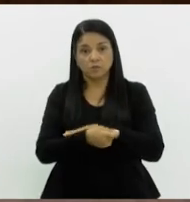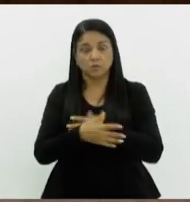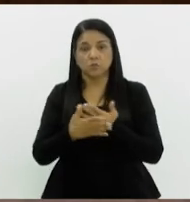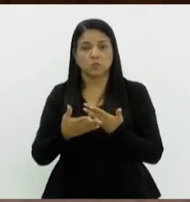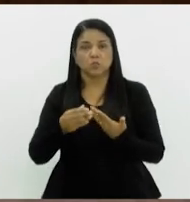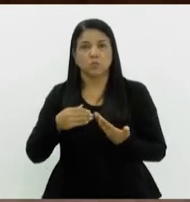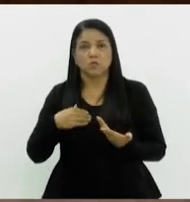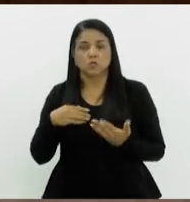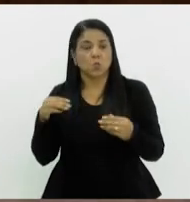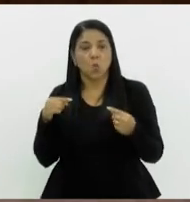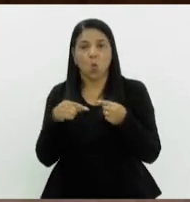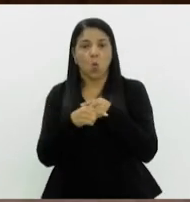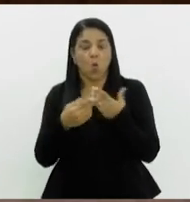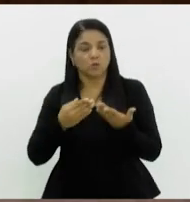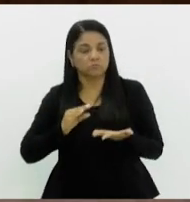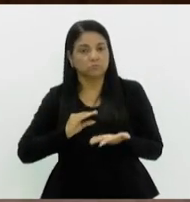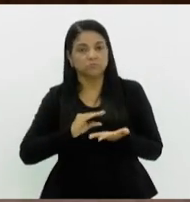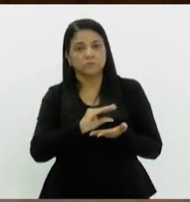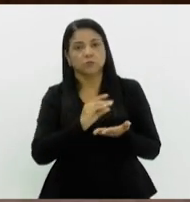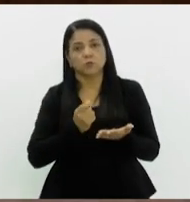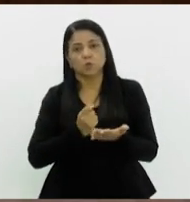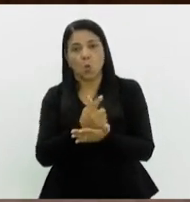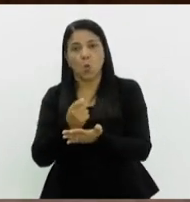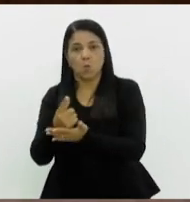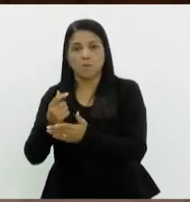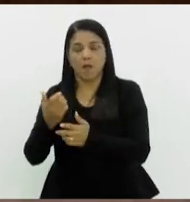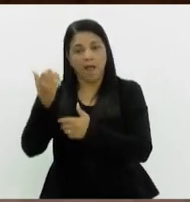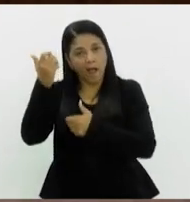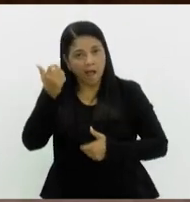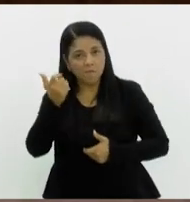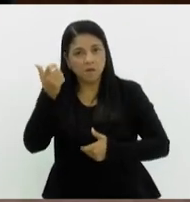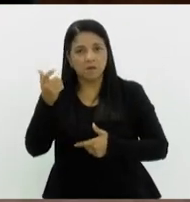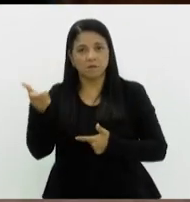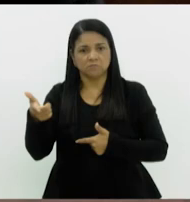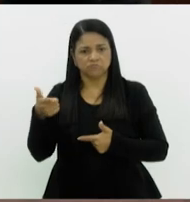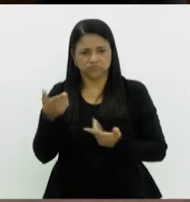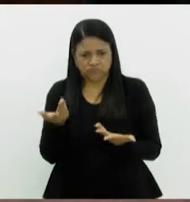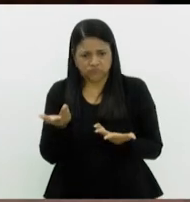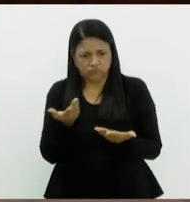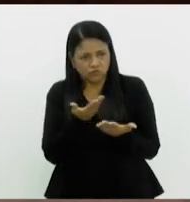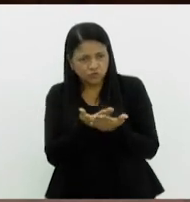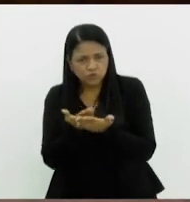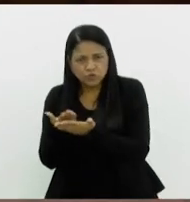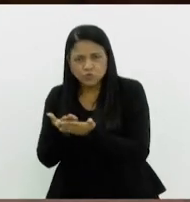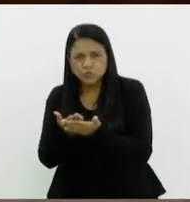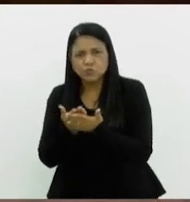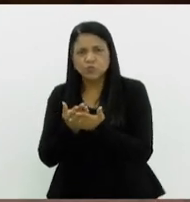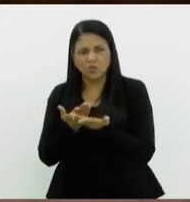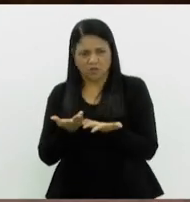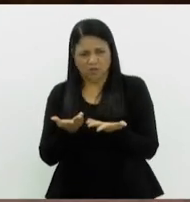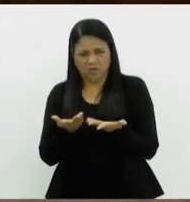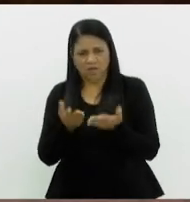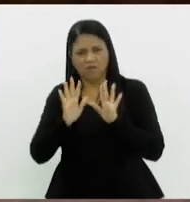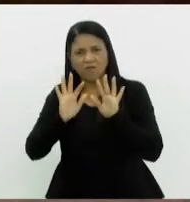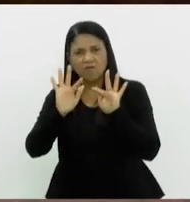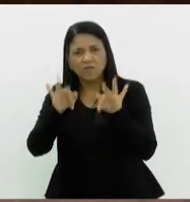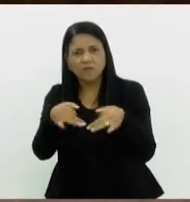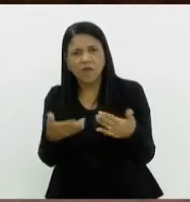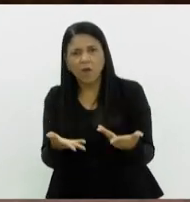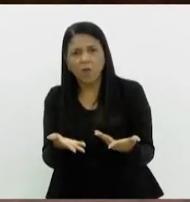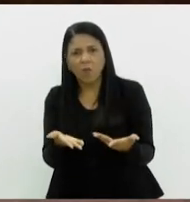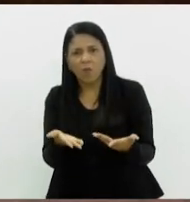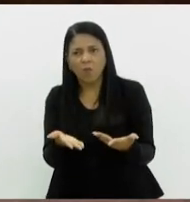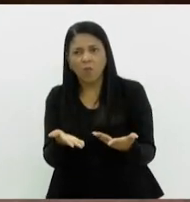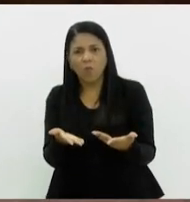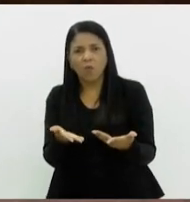bélico para os policiais. E assim, no caminho que esse estudo está indo, eu acho que no final eles vão propor que